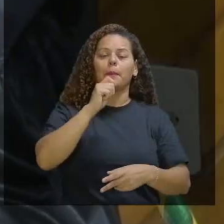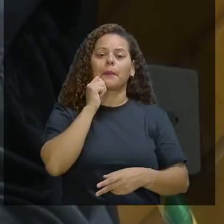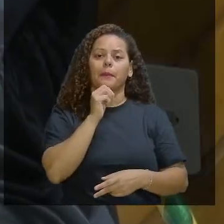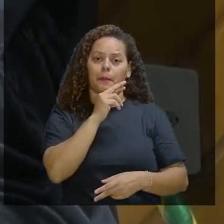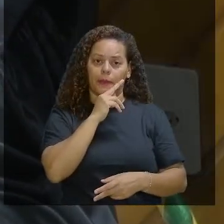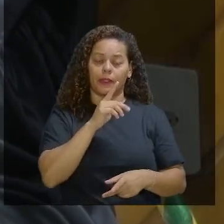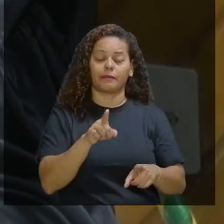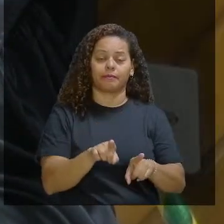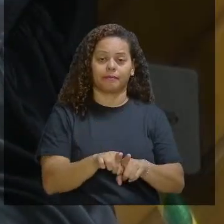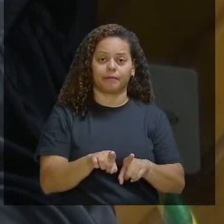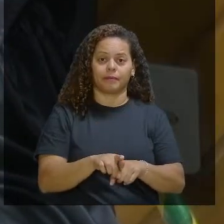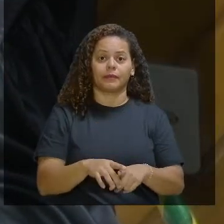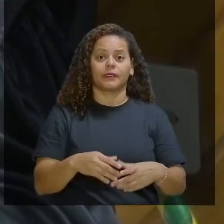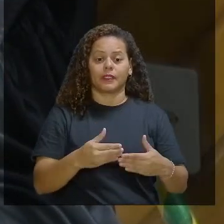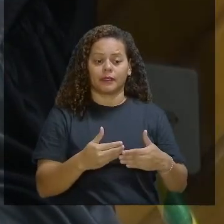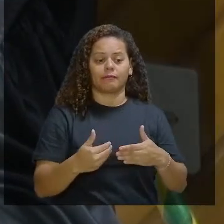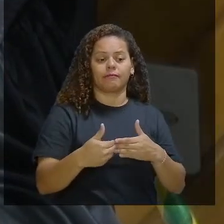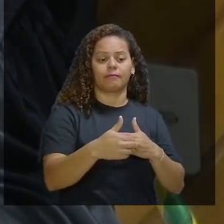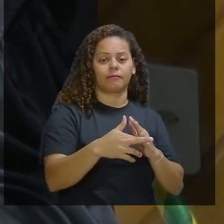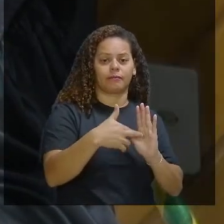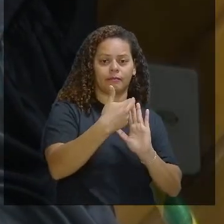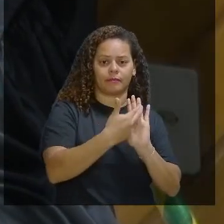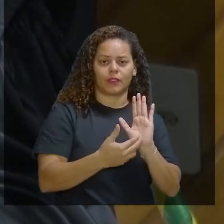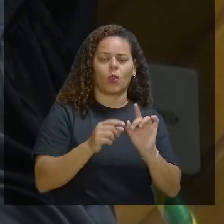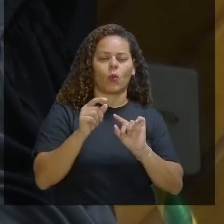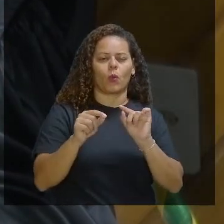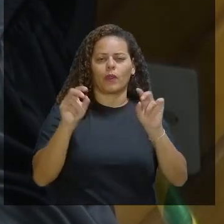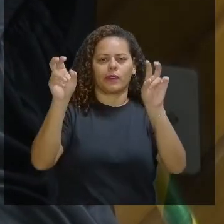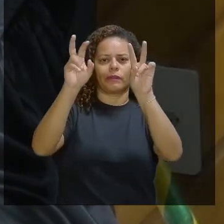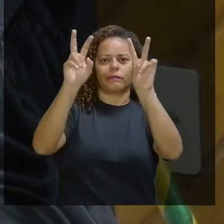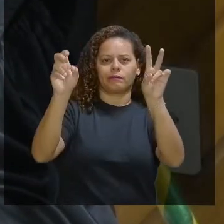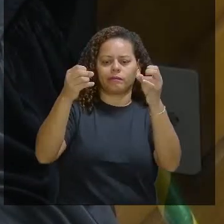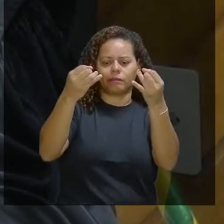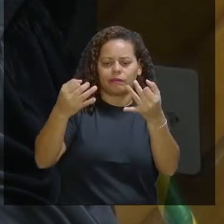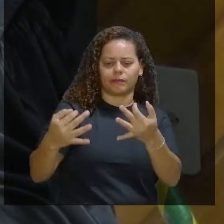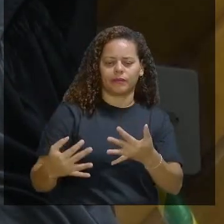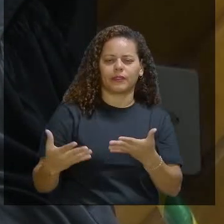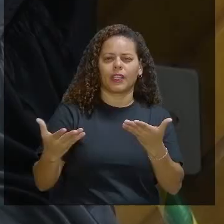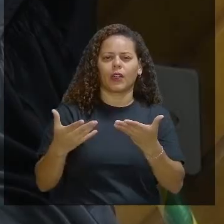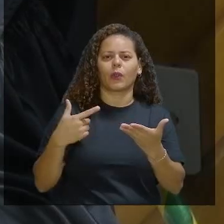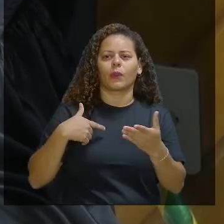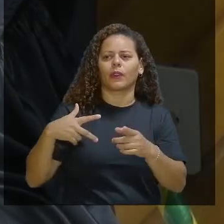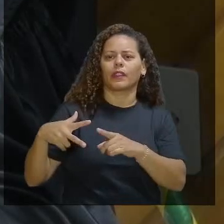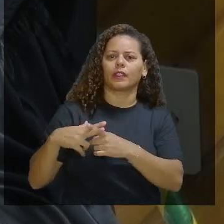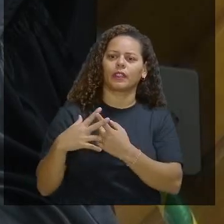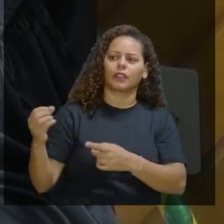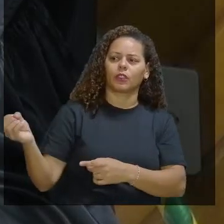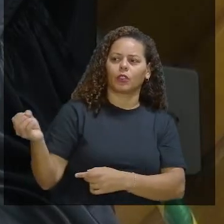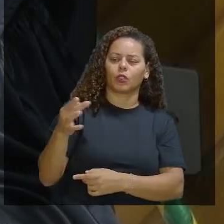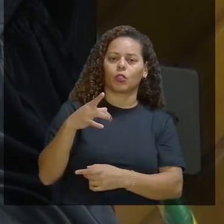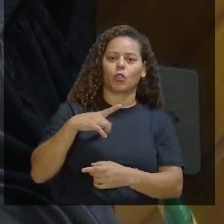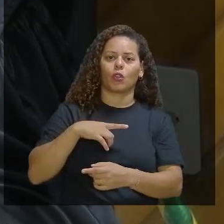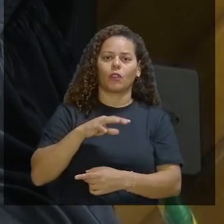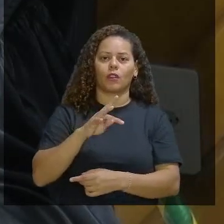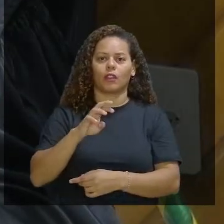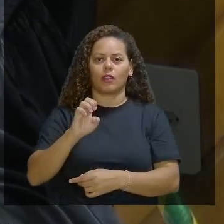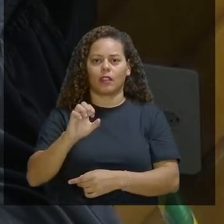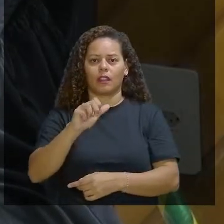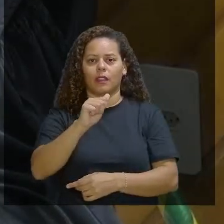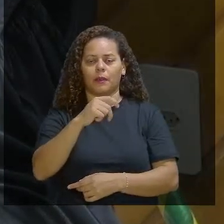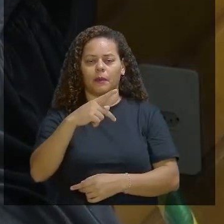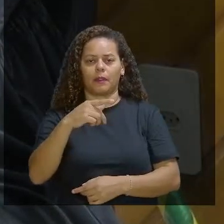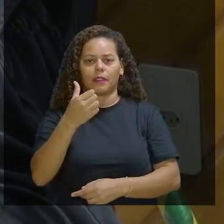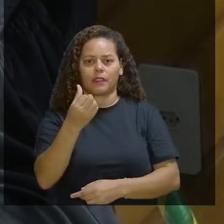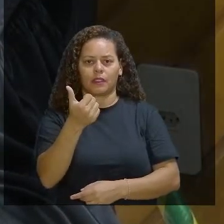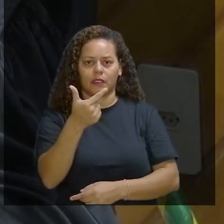Amapá. E passo ao relatório. Tratam esses autos de proposta de atualização da resolução TRE-AP número